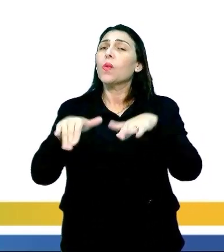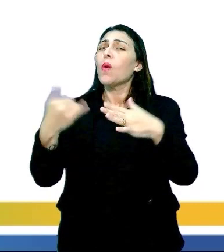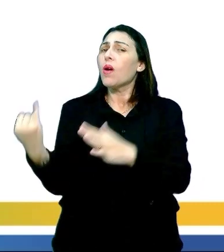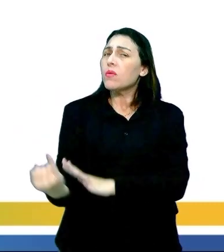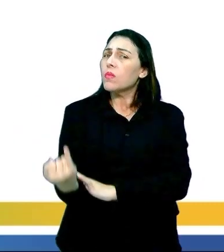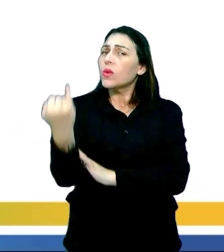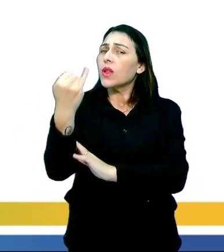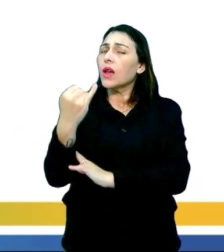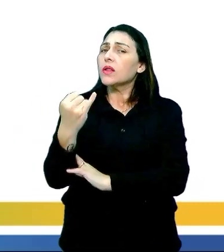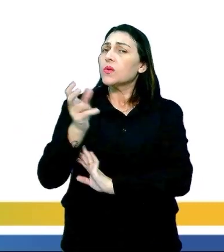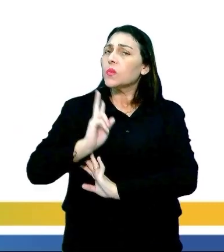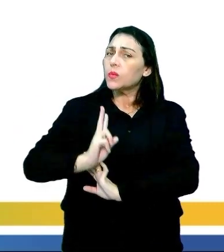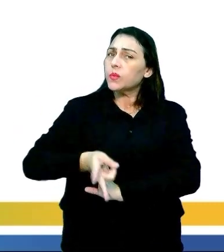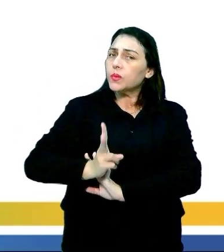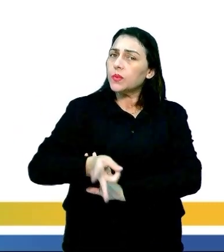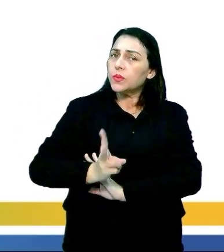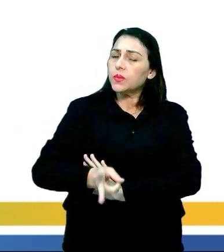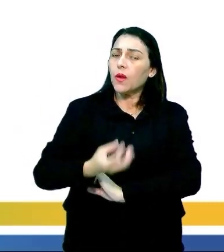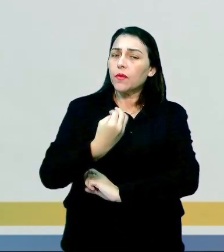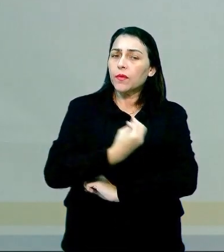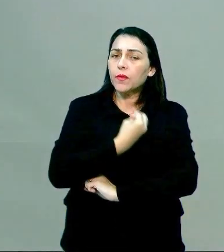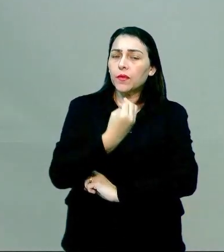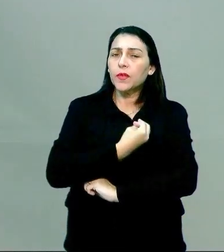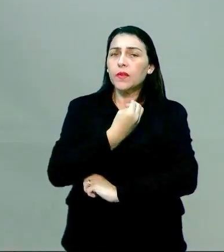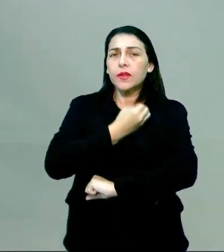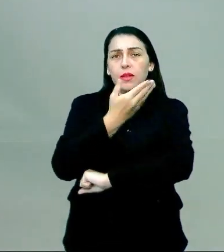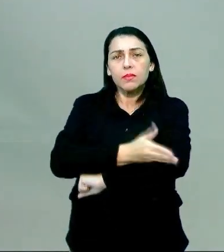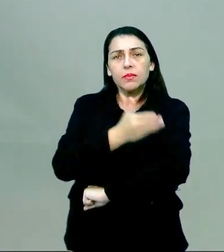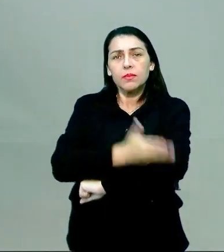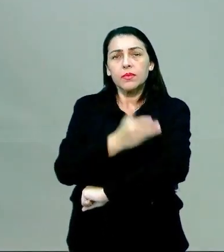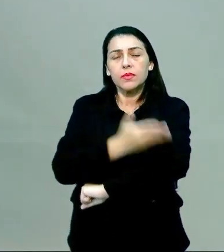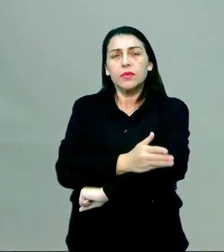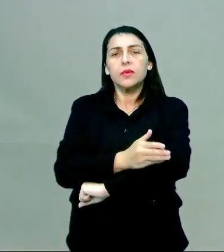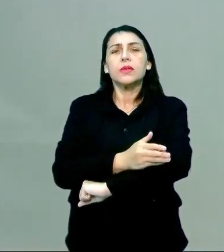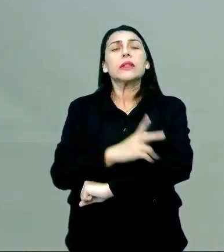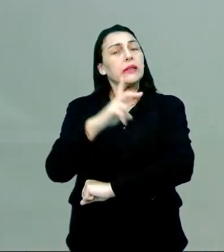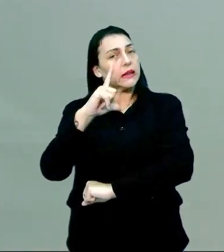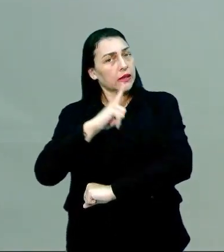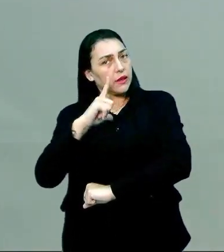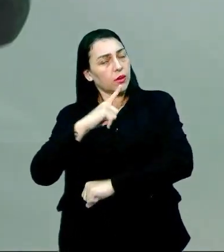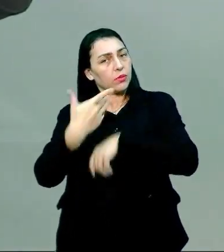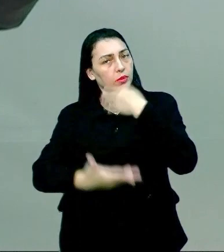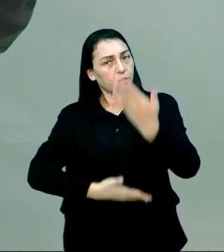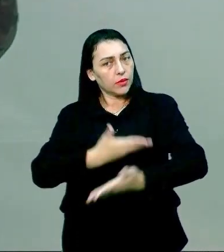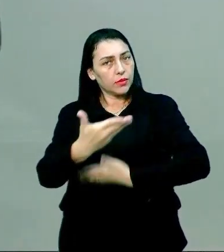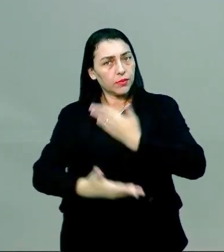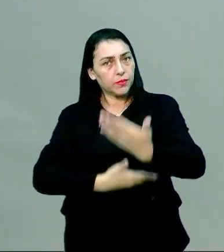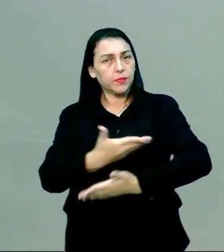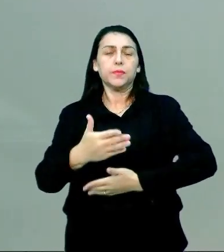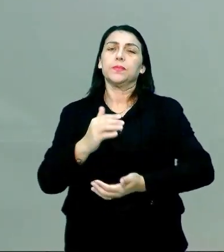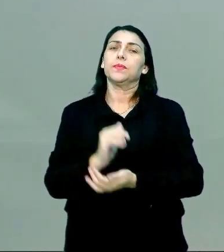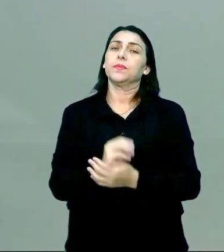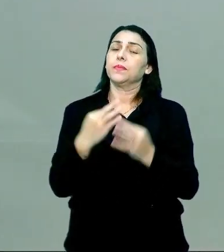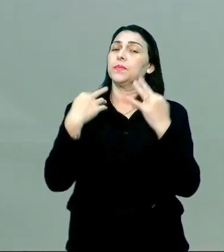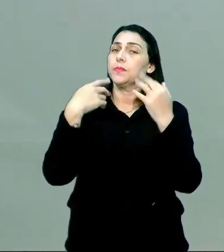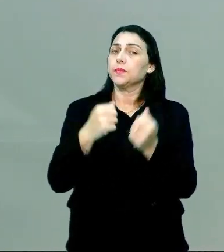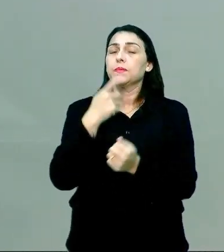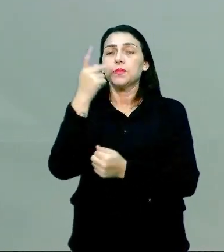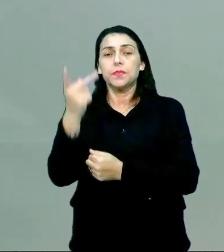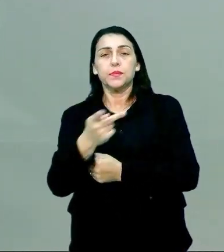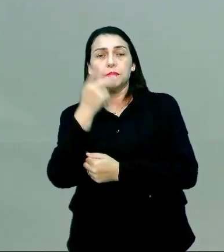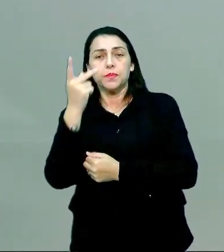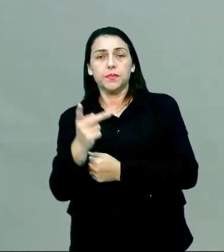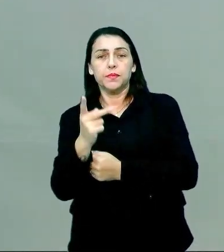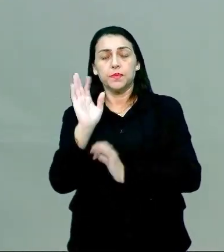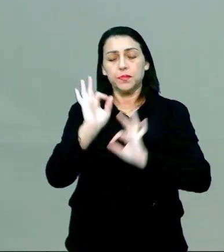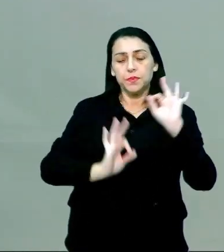importância de mantermos vivas essas práticas? Temos aí a correlação de tudo que a gente falou sobre